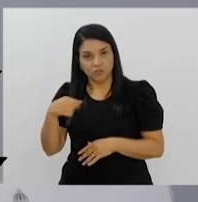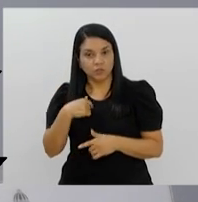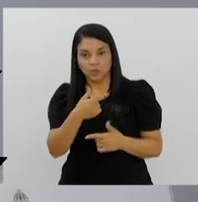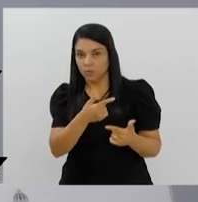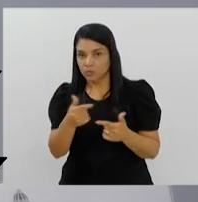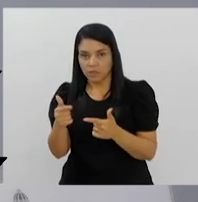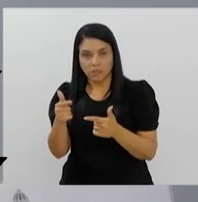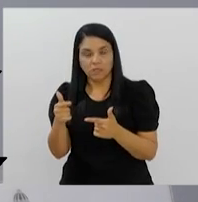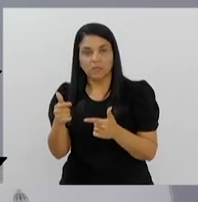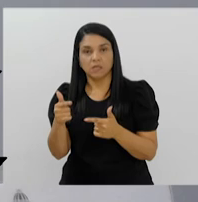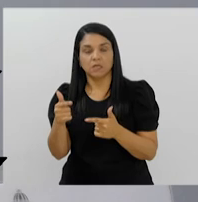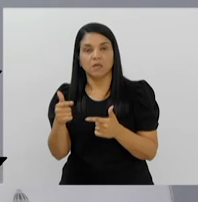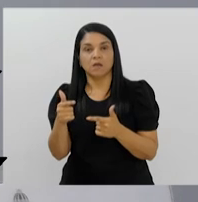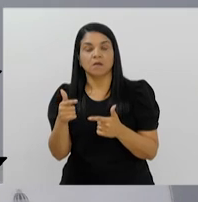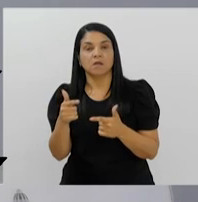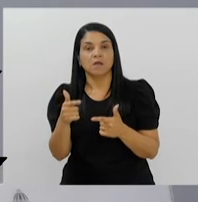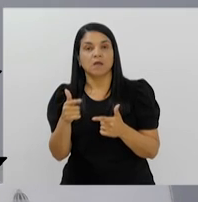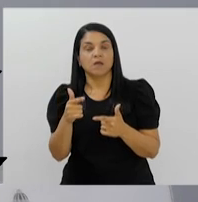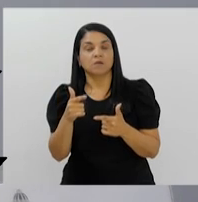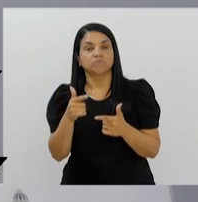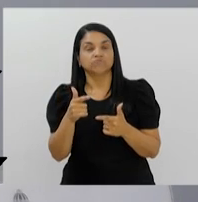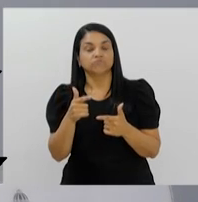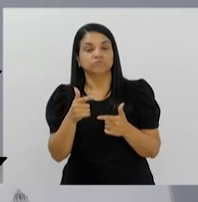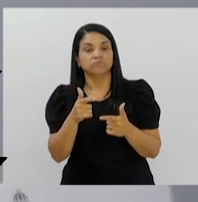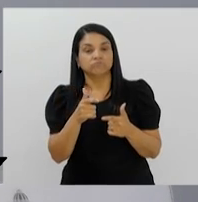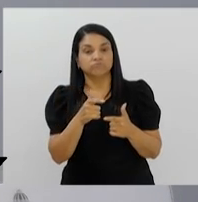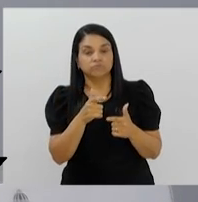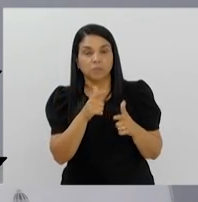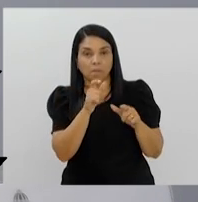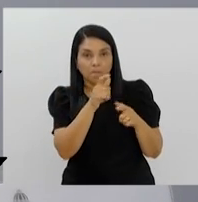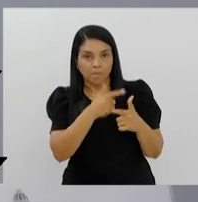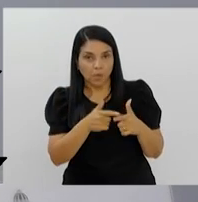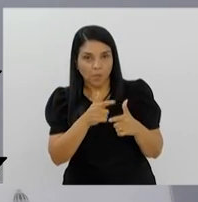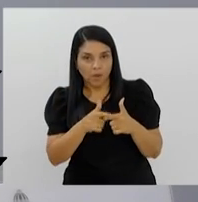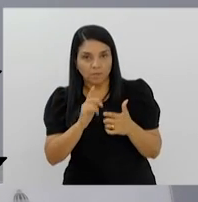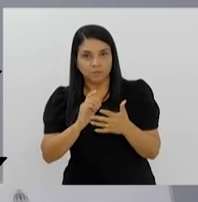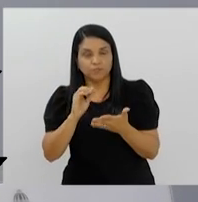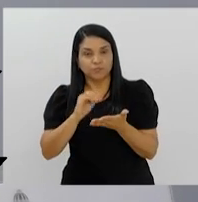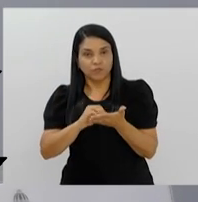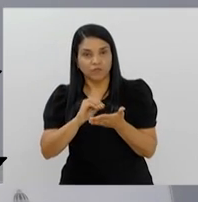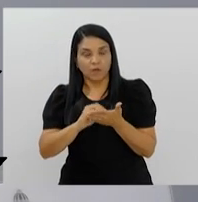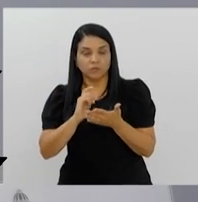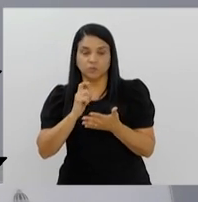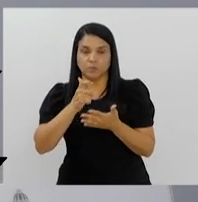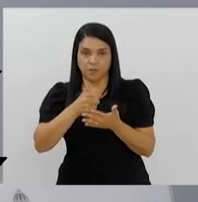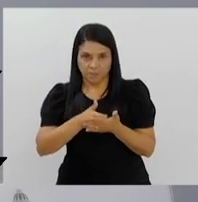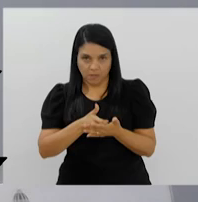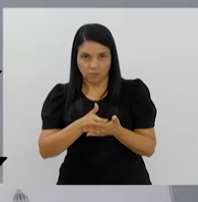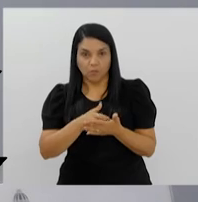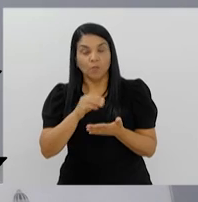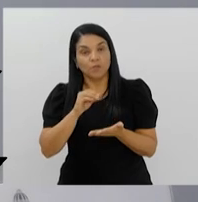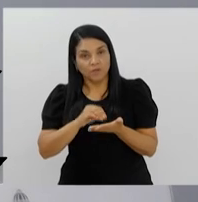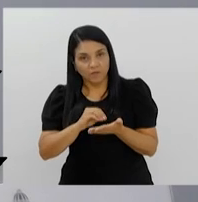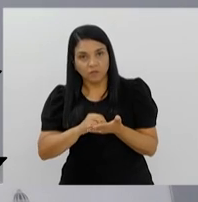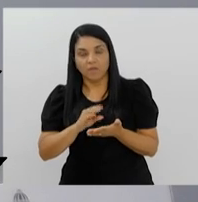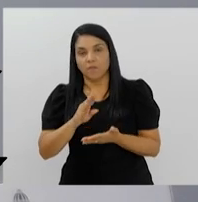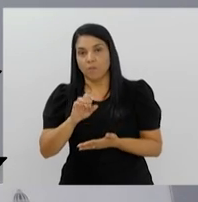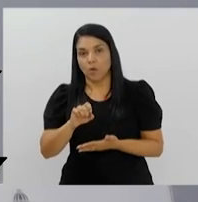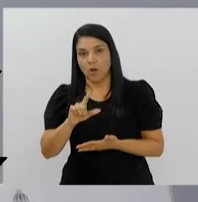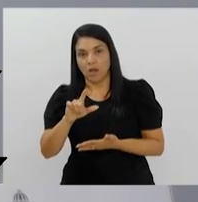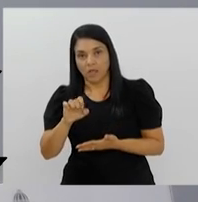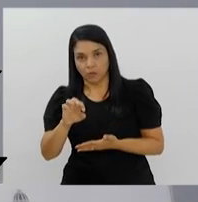situações de inadimplência caracterizada por questões de falta de boleto portanto se eventualmente